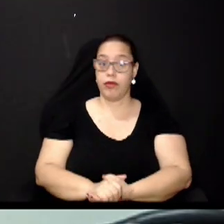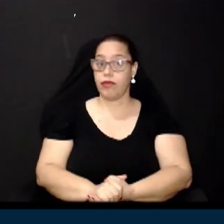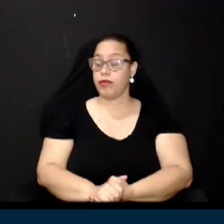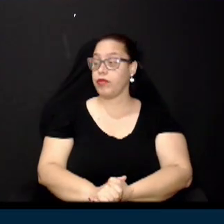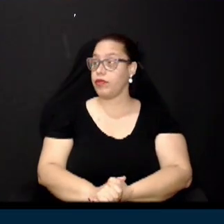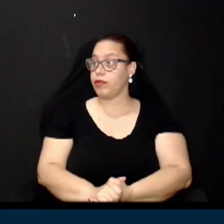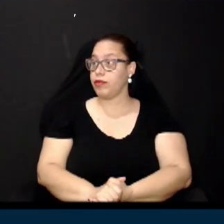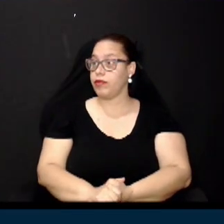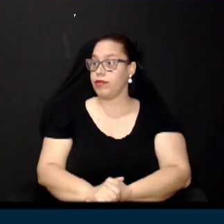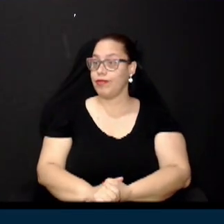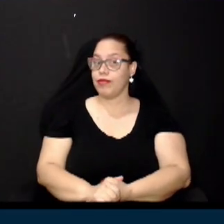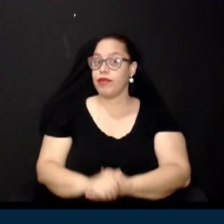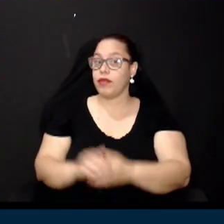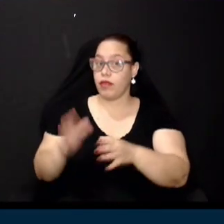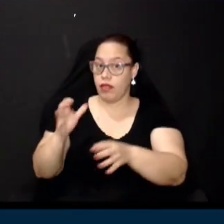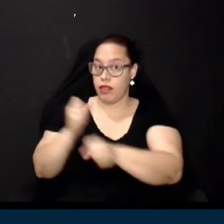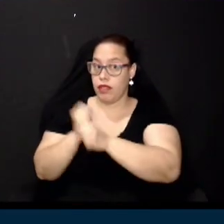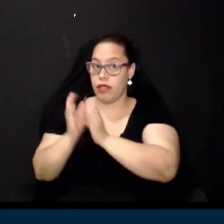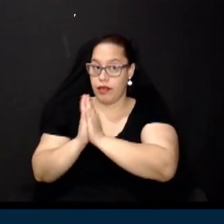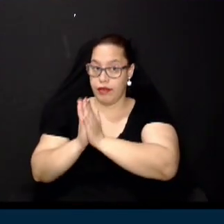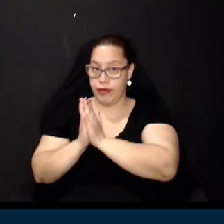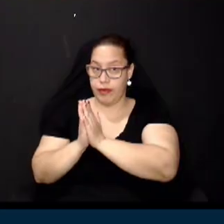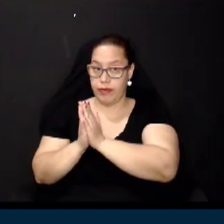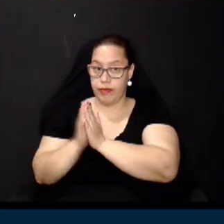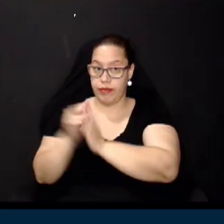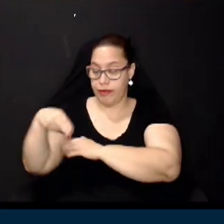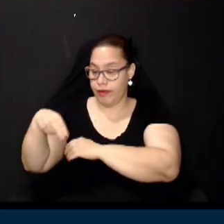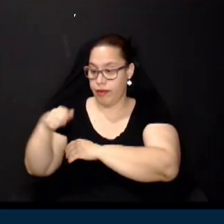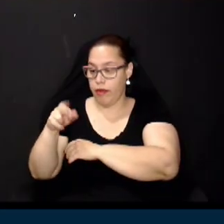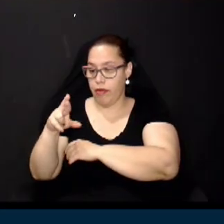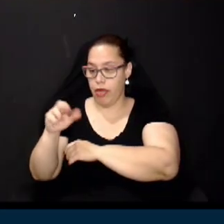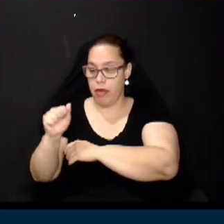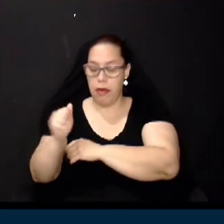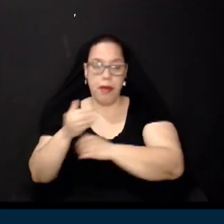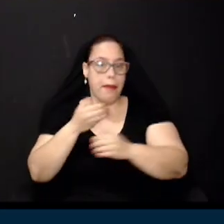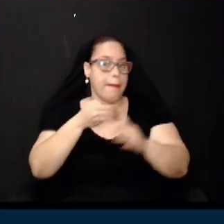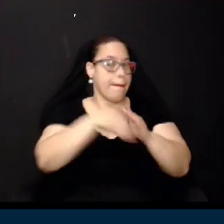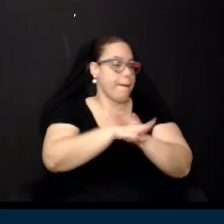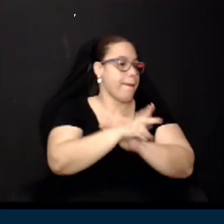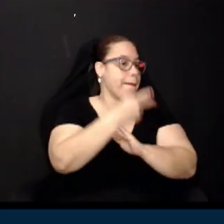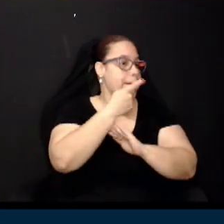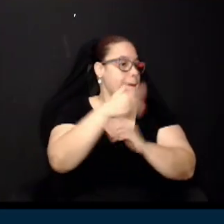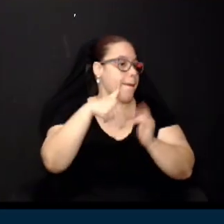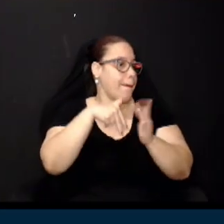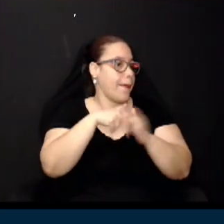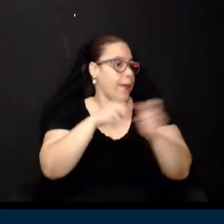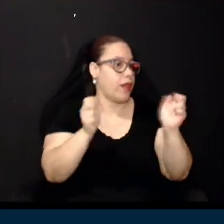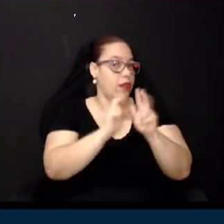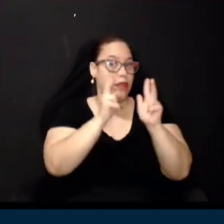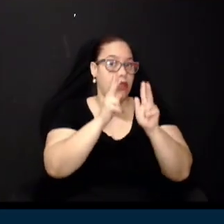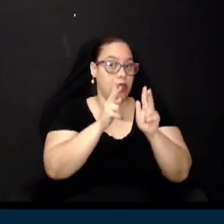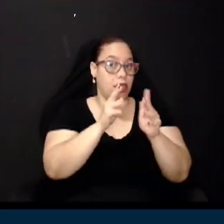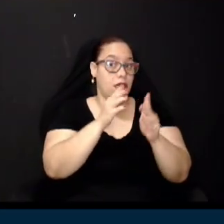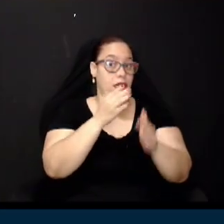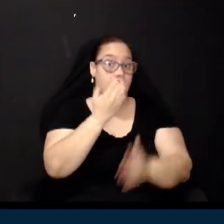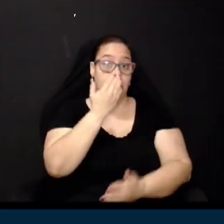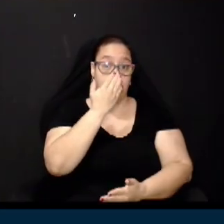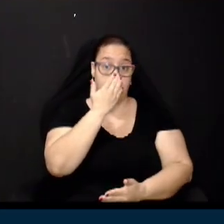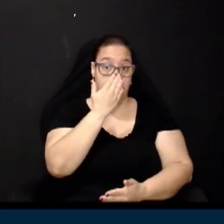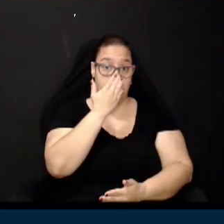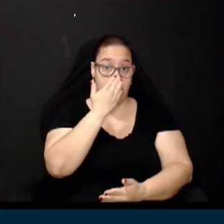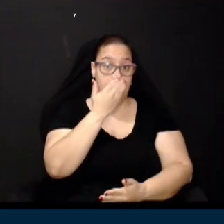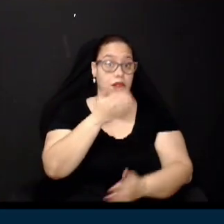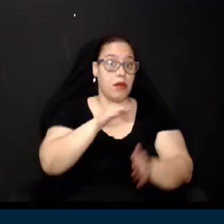Completar para a gente, por favor, Nara. Eu costumo dizer aos meus pacientes que os sinais pulam na nossa frente e a gente pede licença